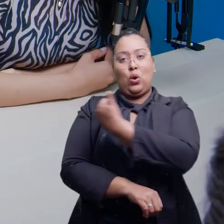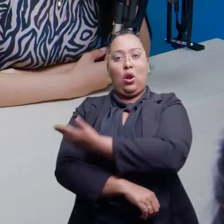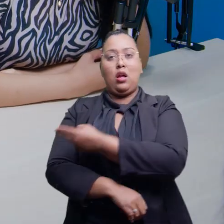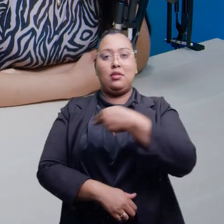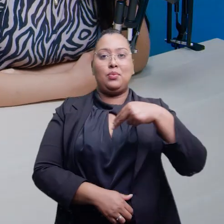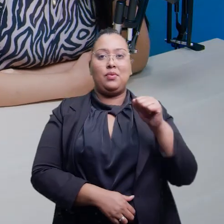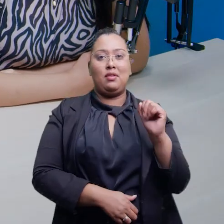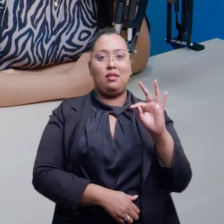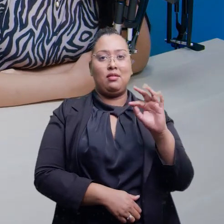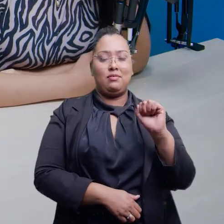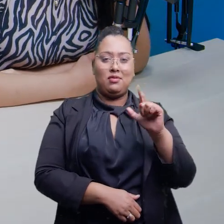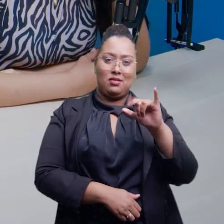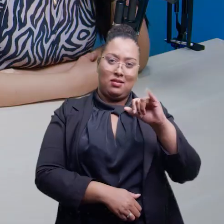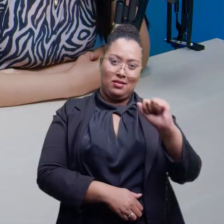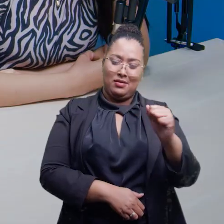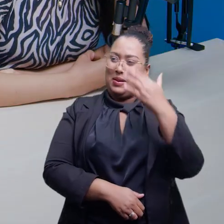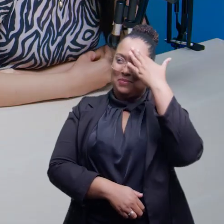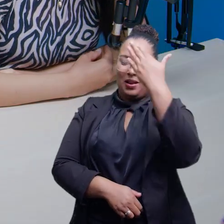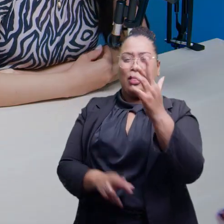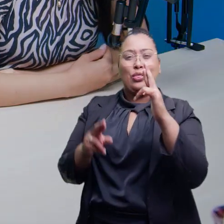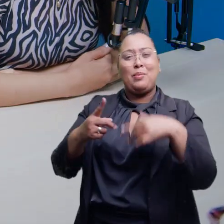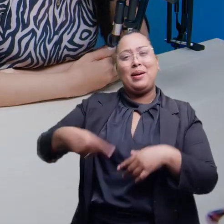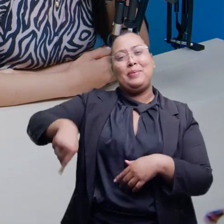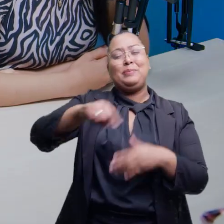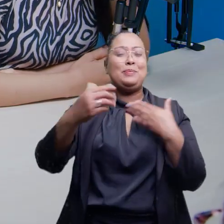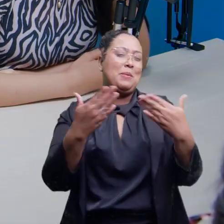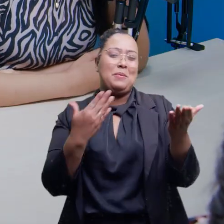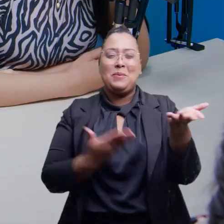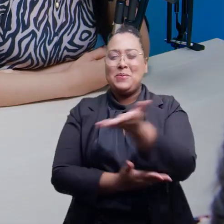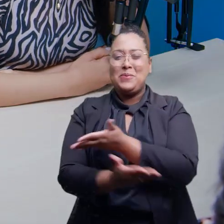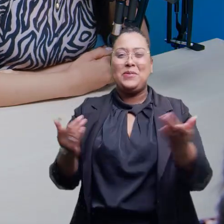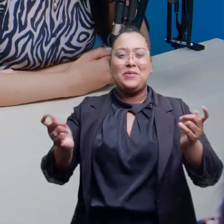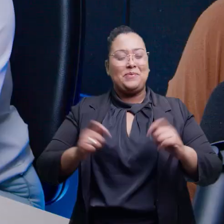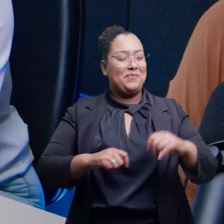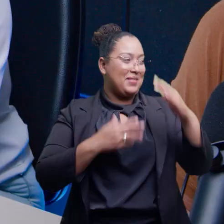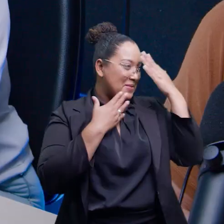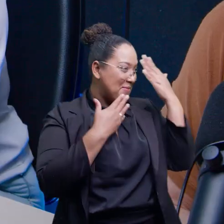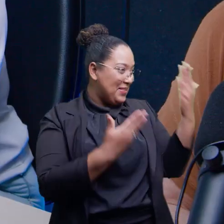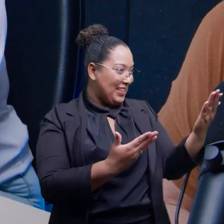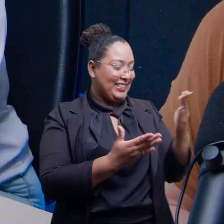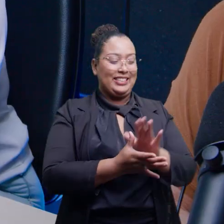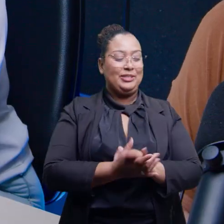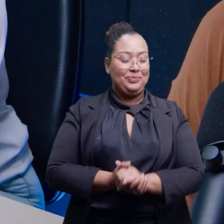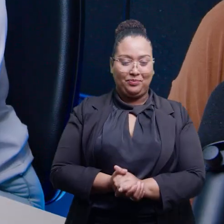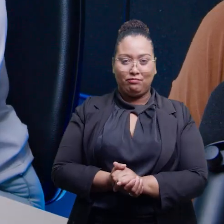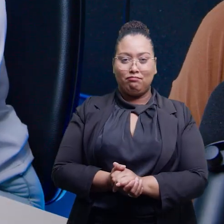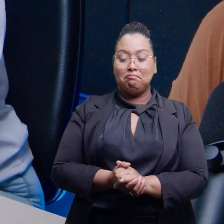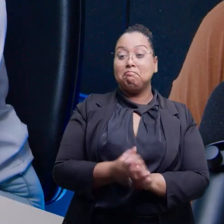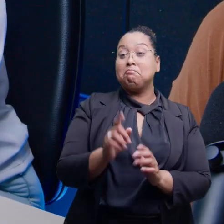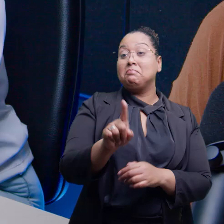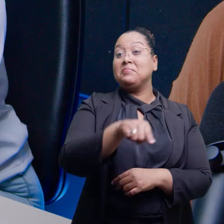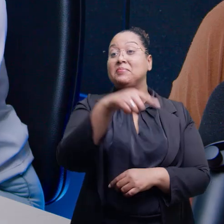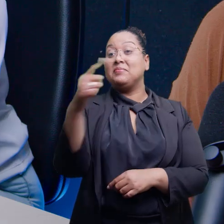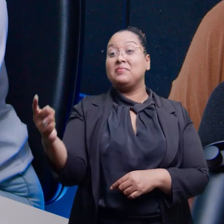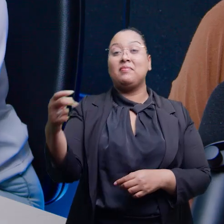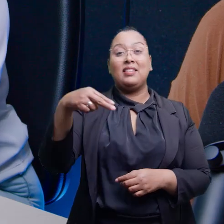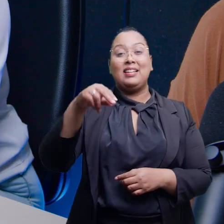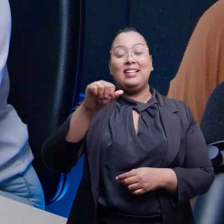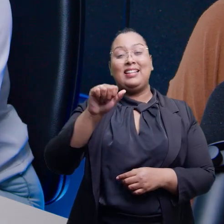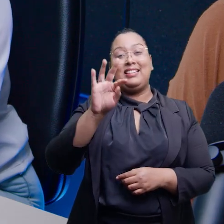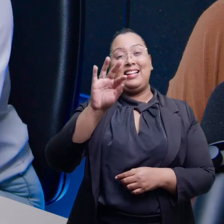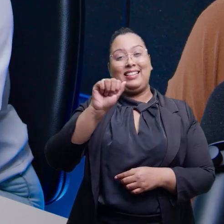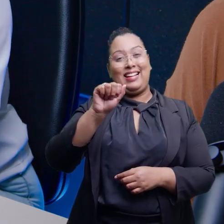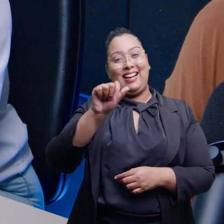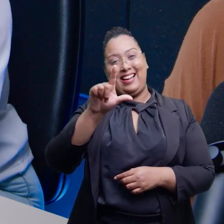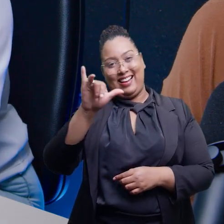Natália. Obrigada novamente, que essa conversa seja muito produtiva. Obrigada, doutora. E ao lado da doutora Bruna está